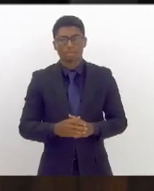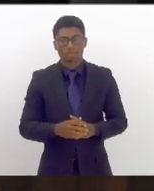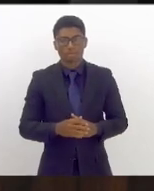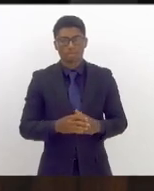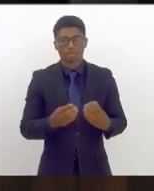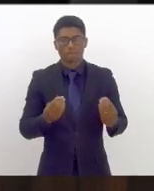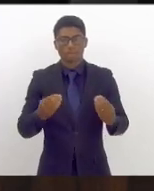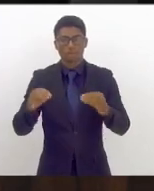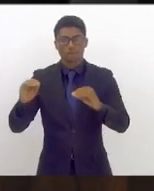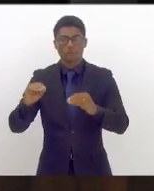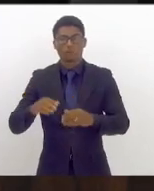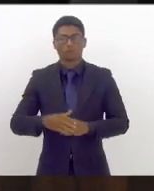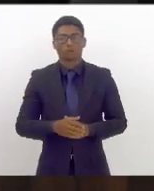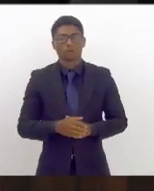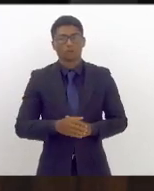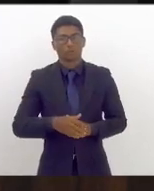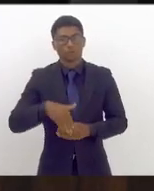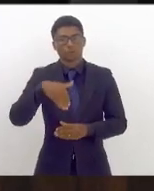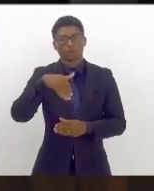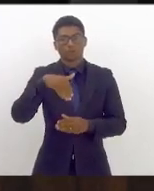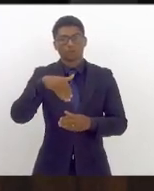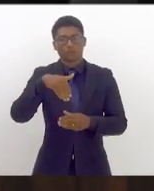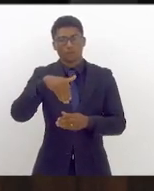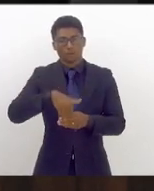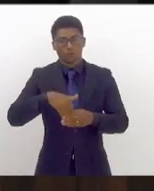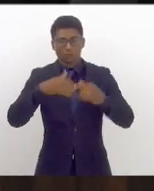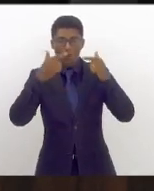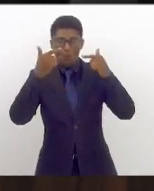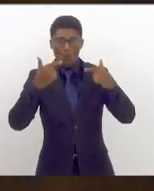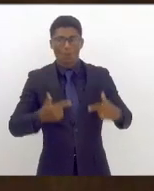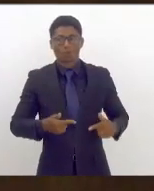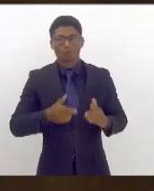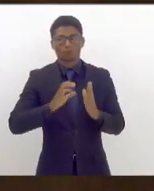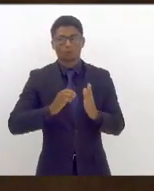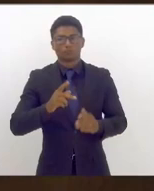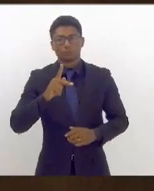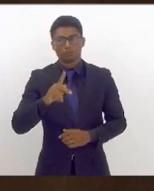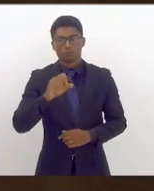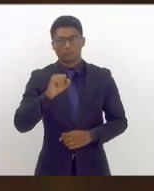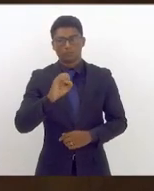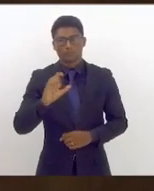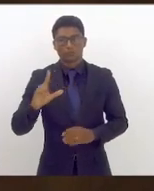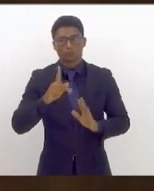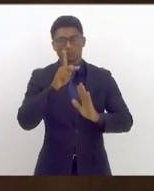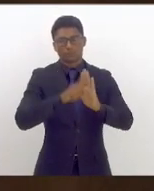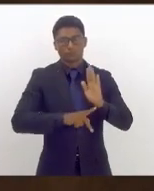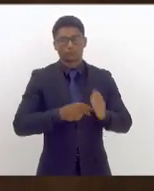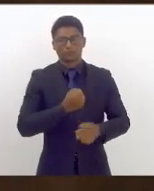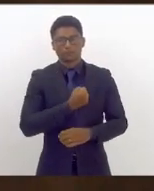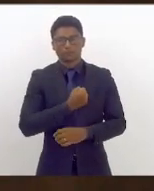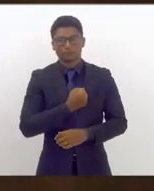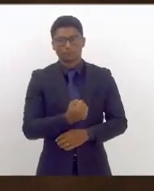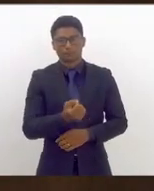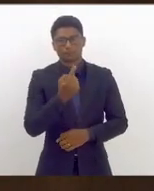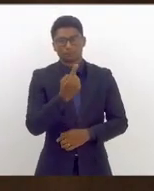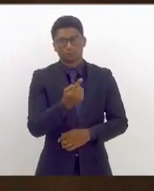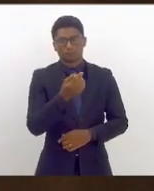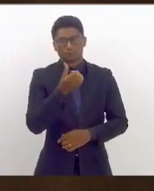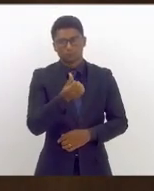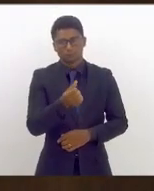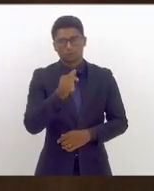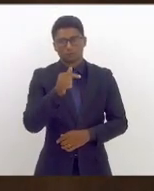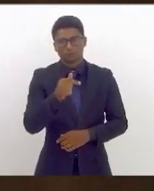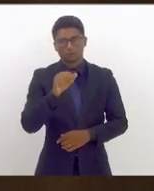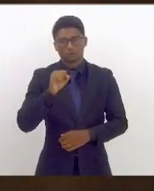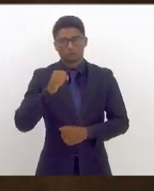à promulgação com voto com a bistetenção da bancada do PSOL no projeto de resolução 1678